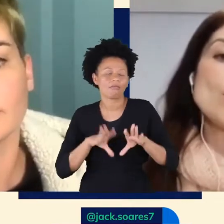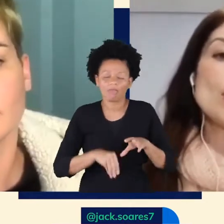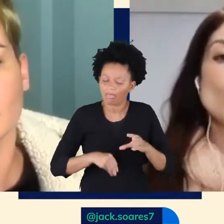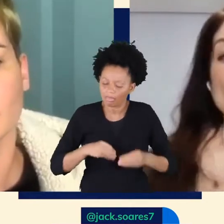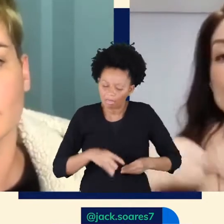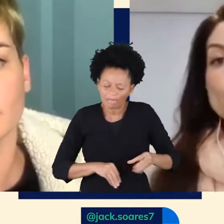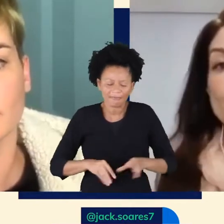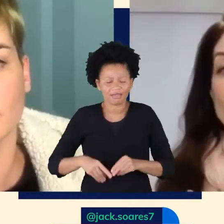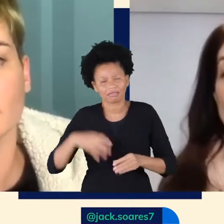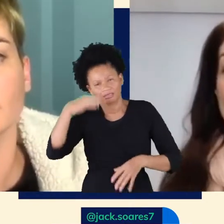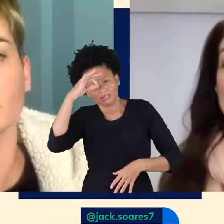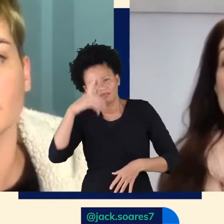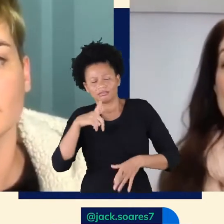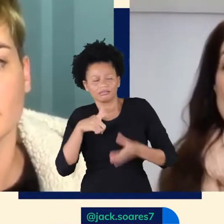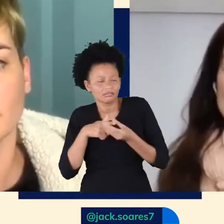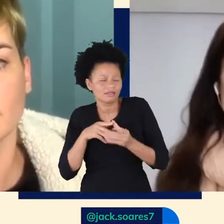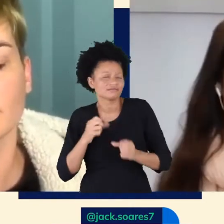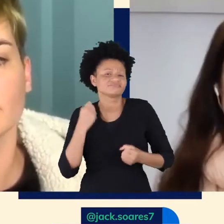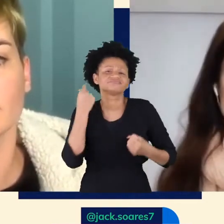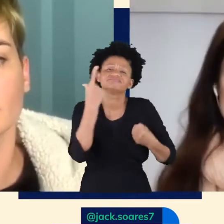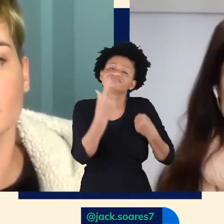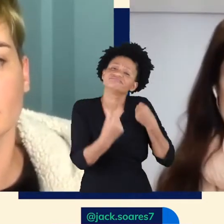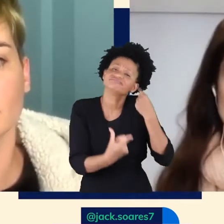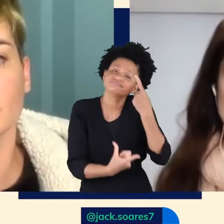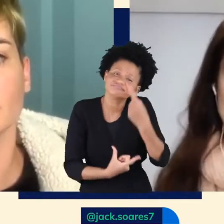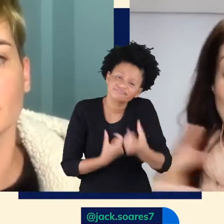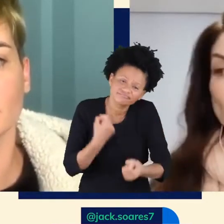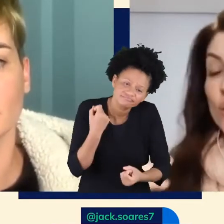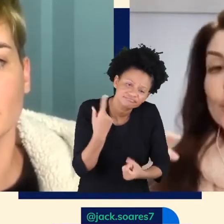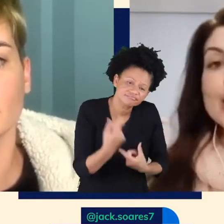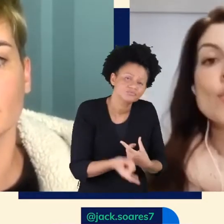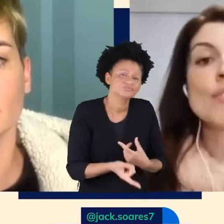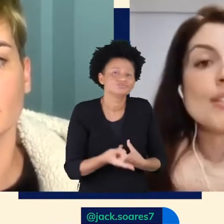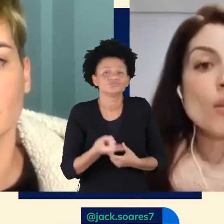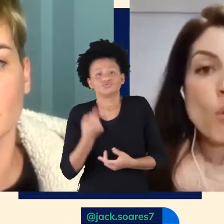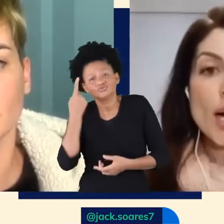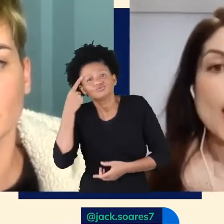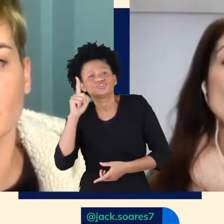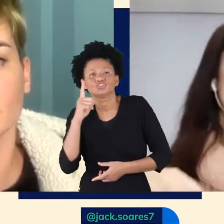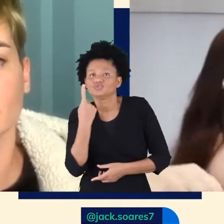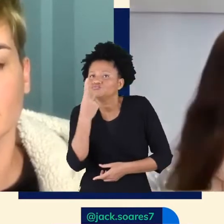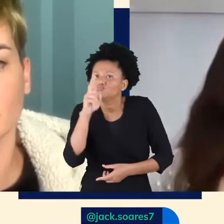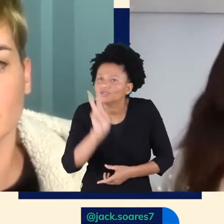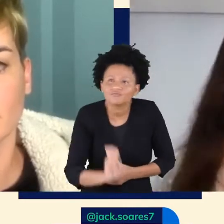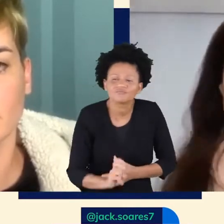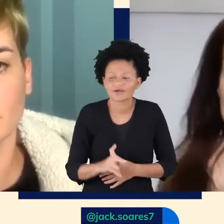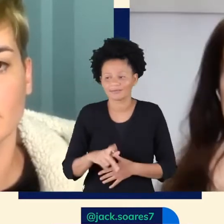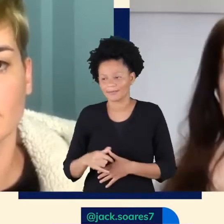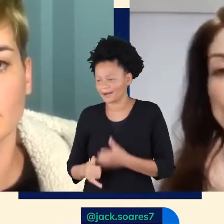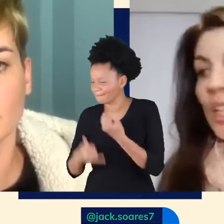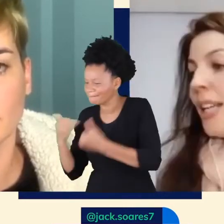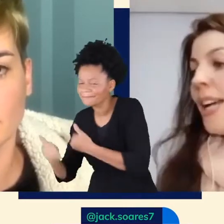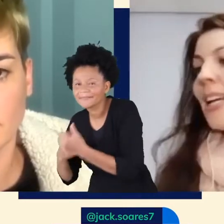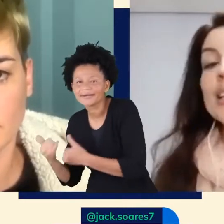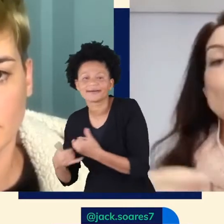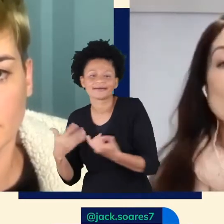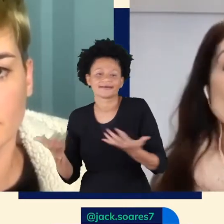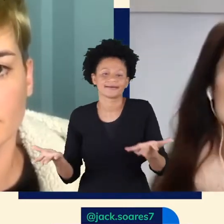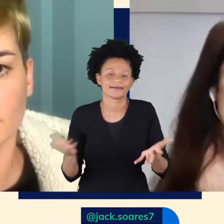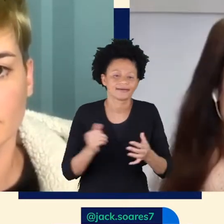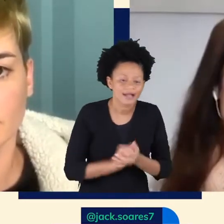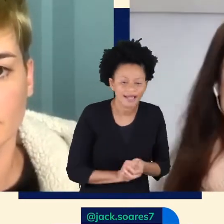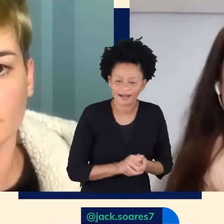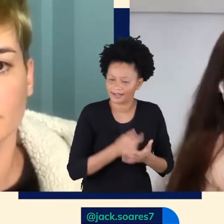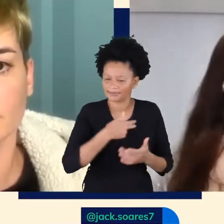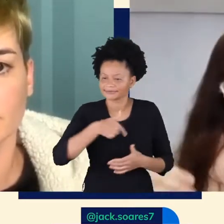de fazer outras coisas para ficar pegando nos órgãos genitais. Isso acontece de vez em quando, né? Uma vez ao dia, ela não deixa